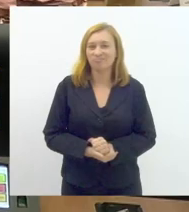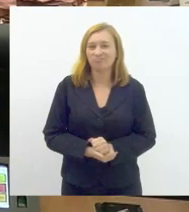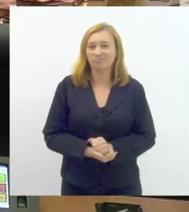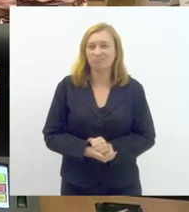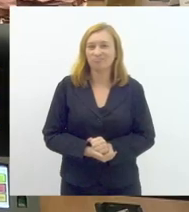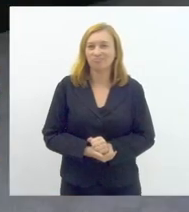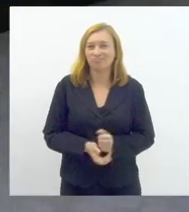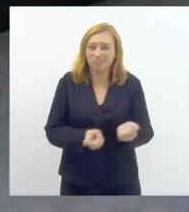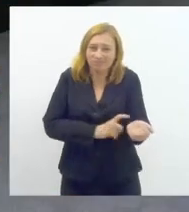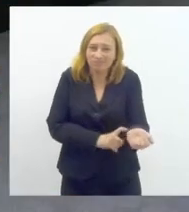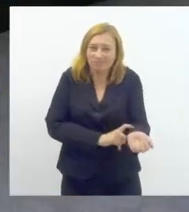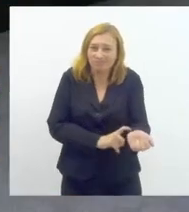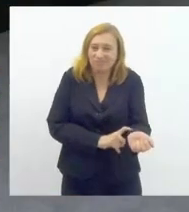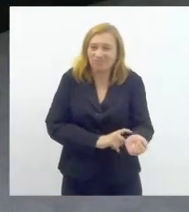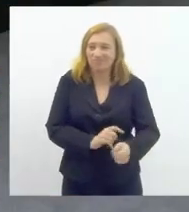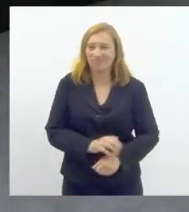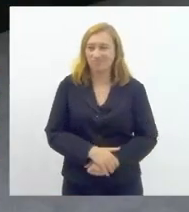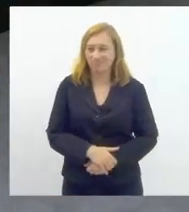isso. Fiquei nervosa.